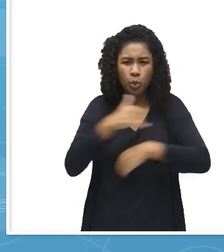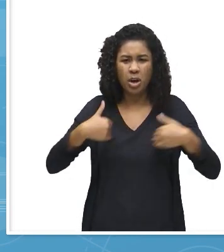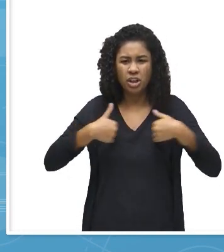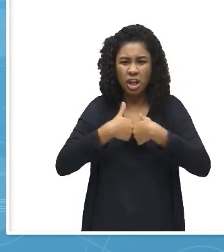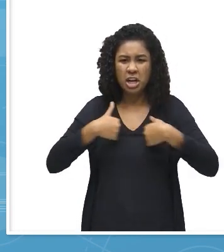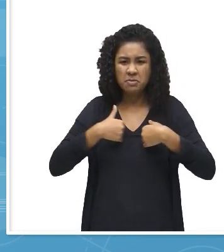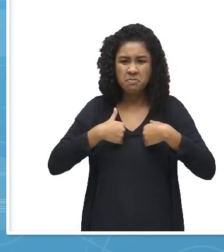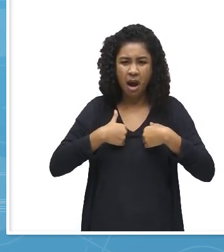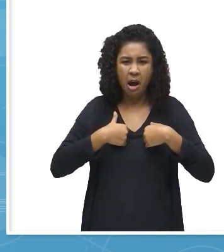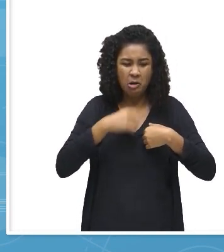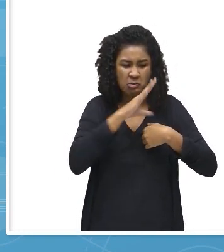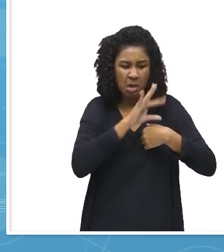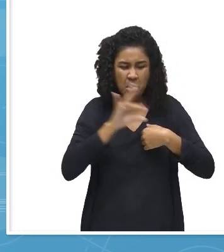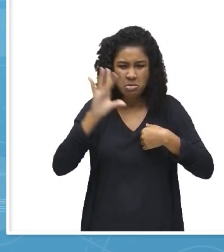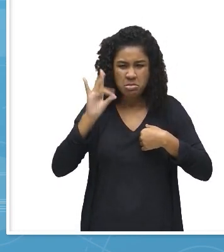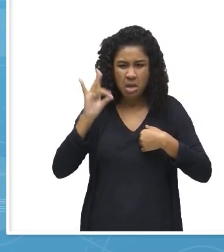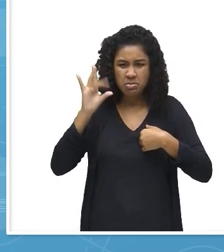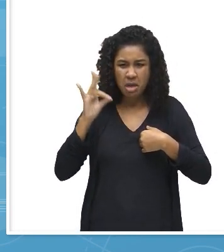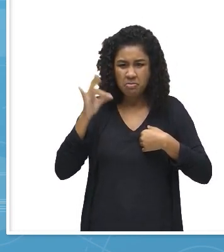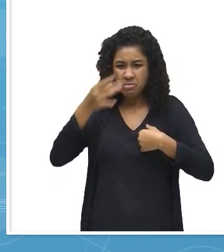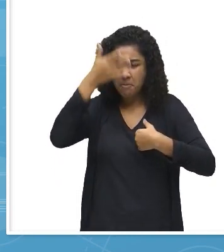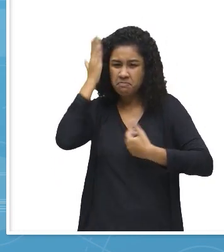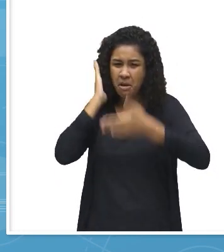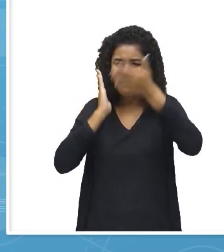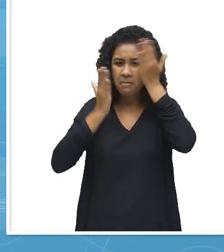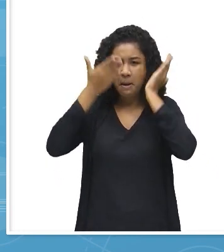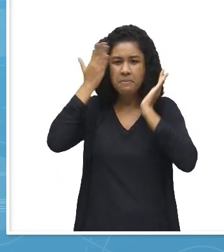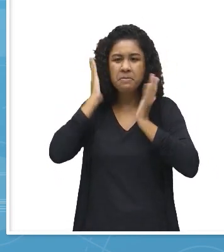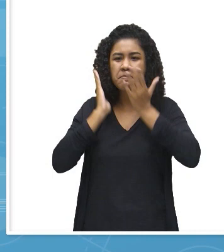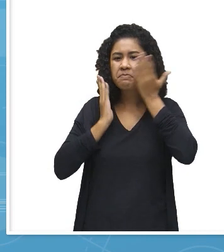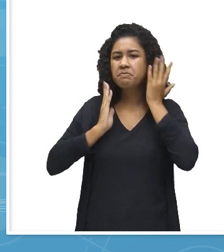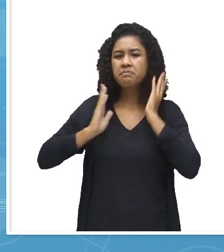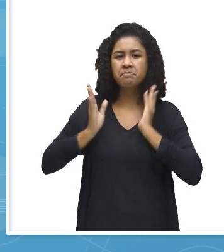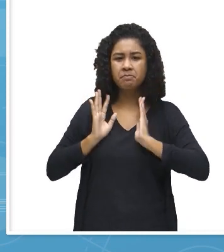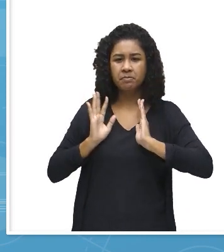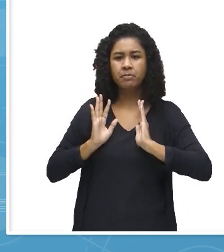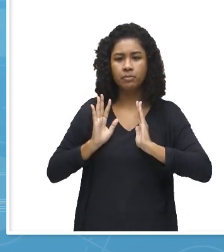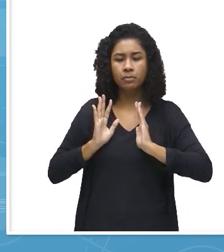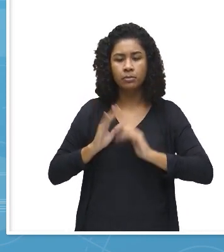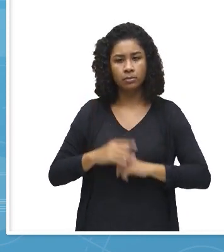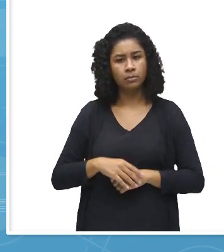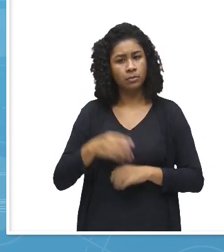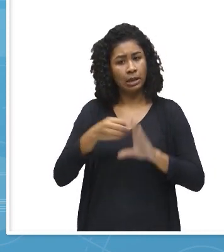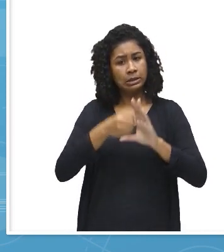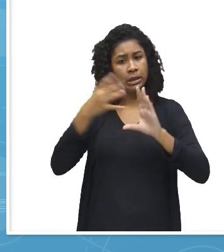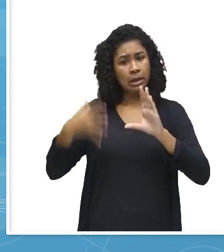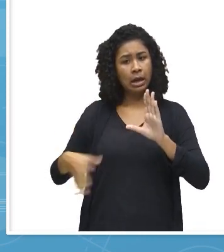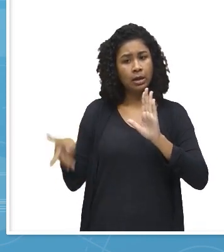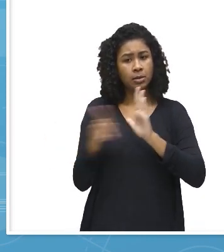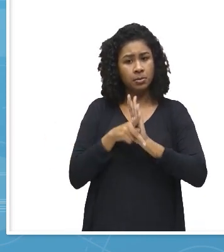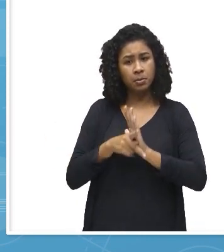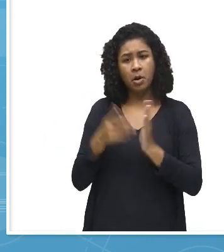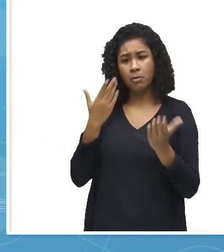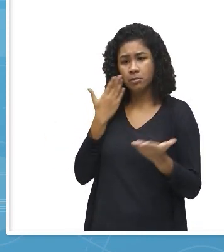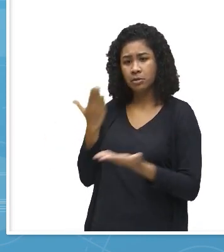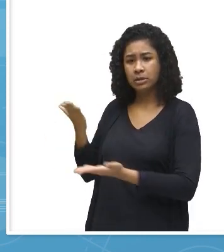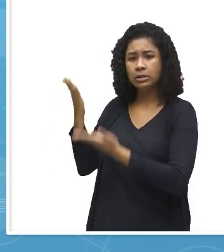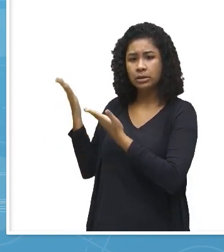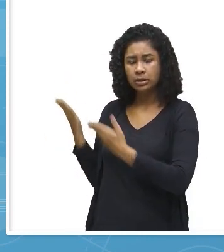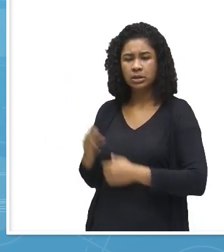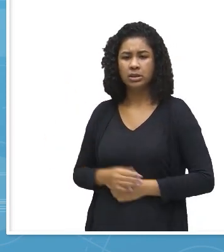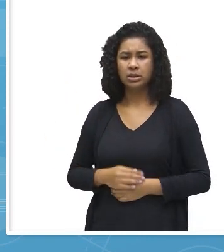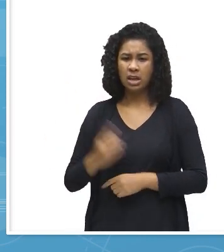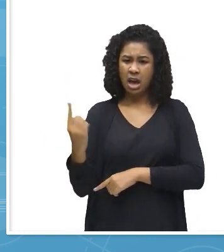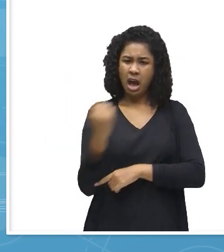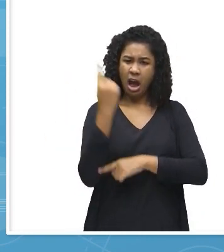Então eles tinham essas características aí, né? Mais que a gente pode observar aí, homens mais altos, fortes, né?